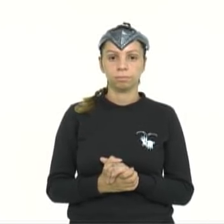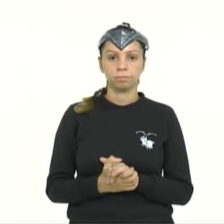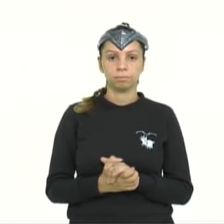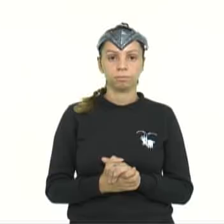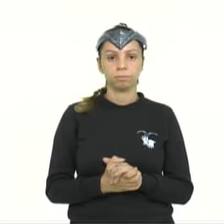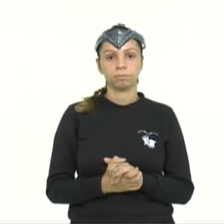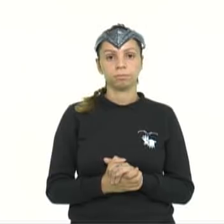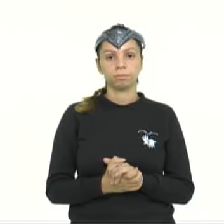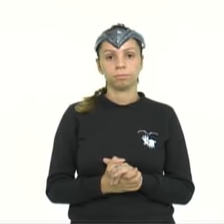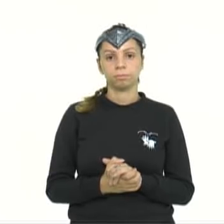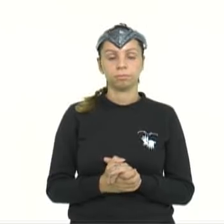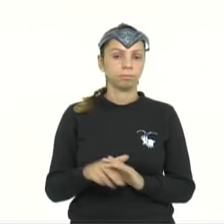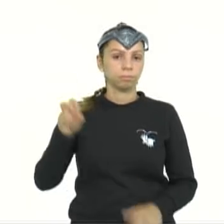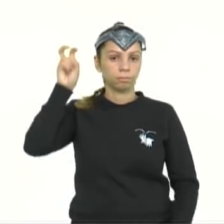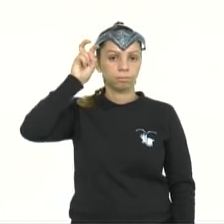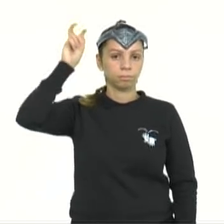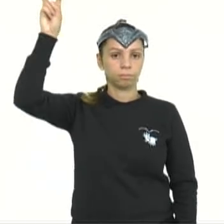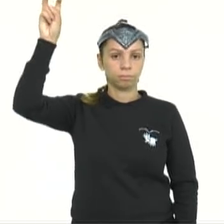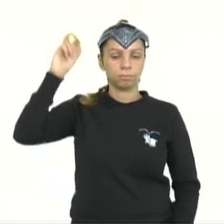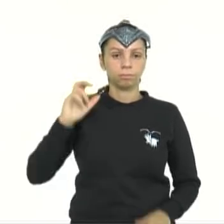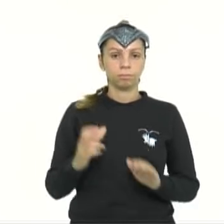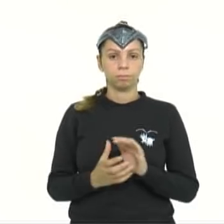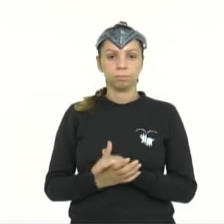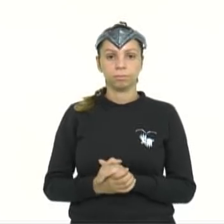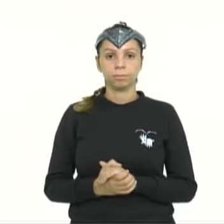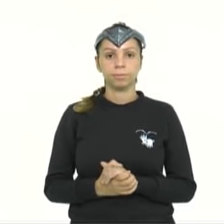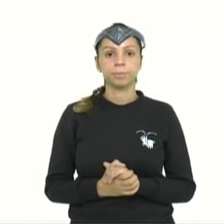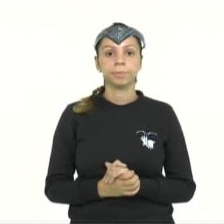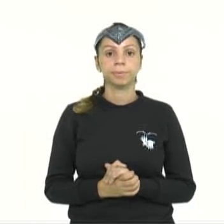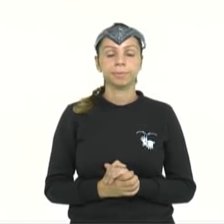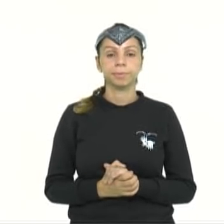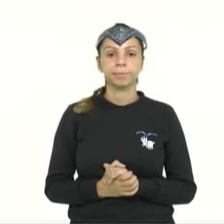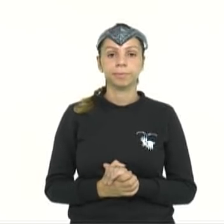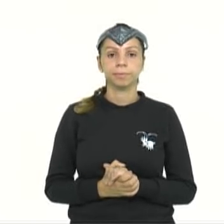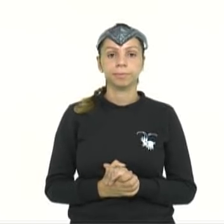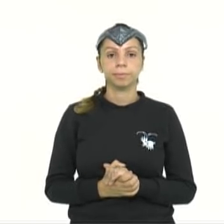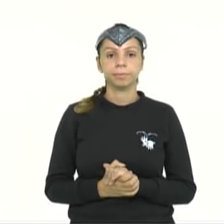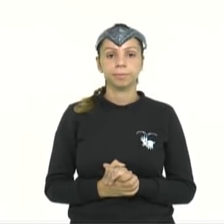Intelligent, inteligente, Telepath,